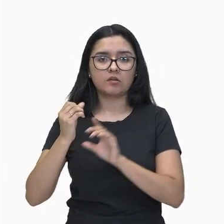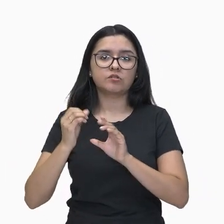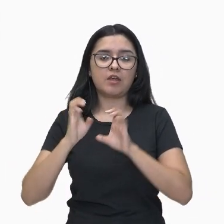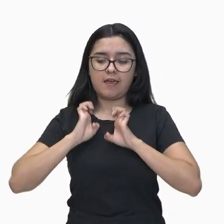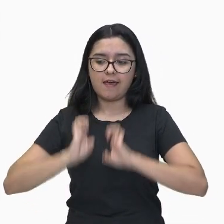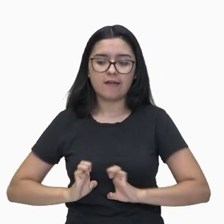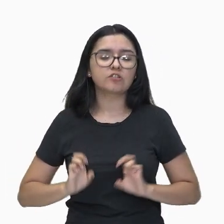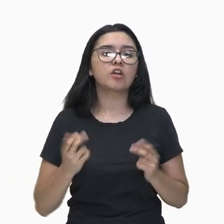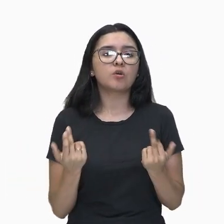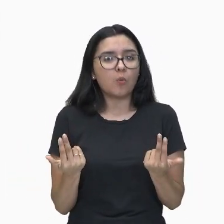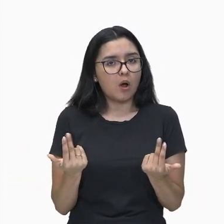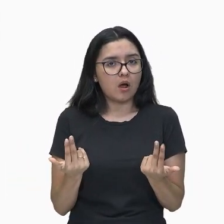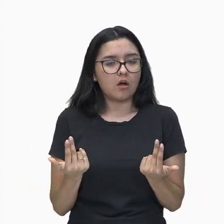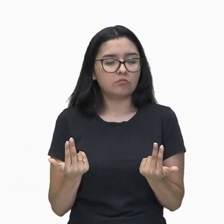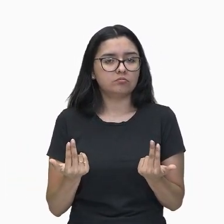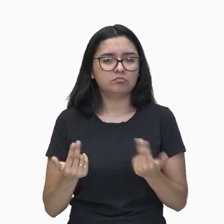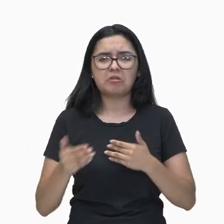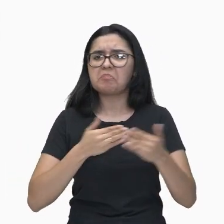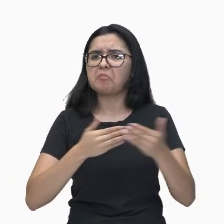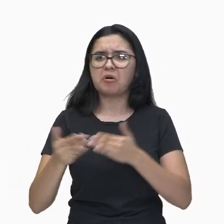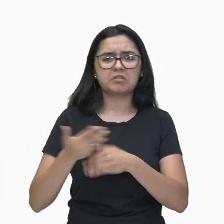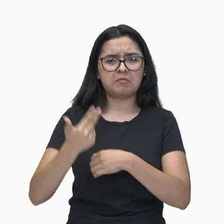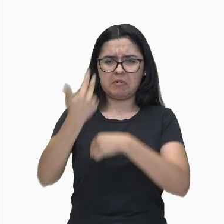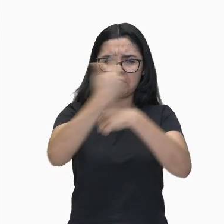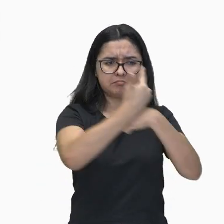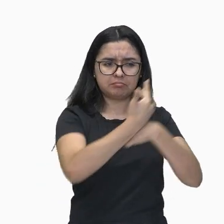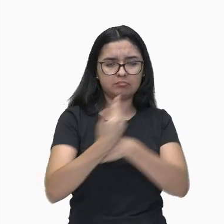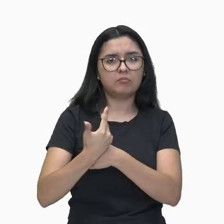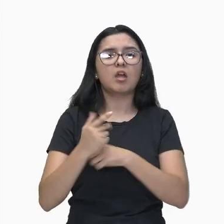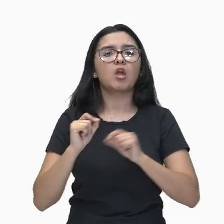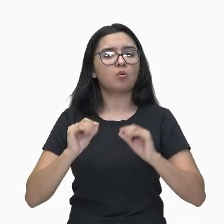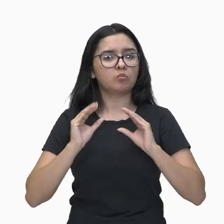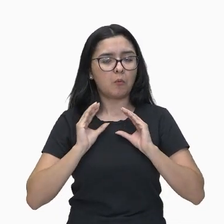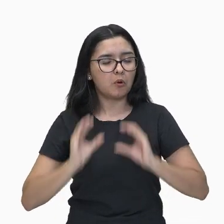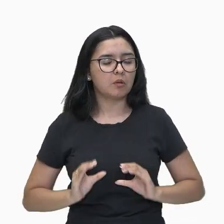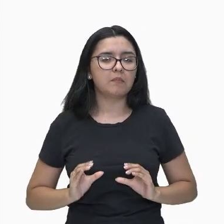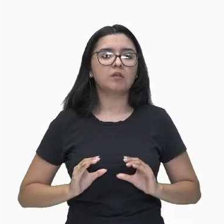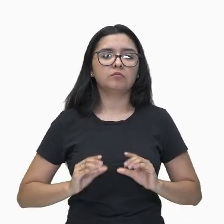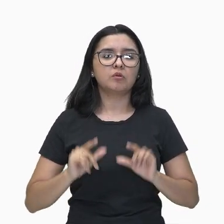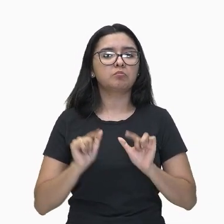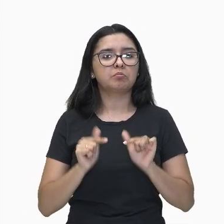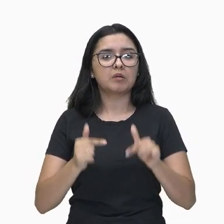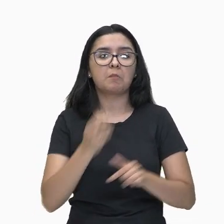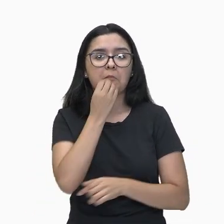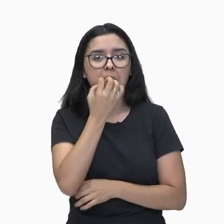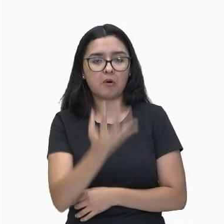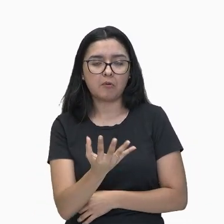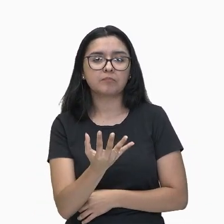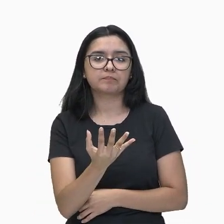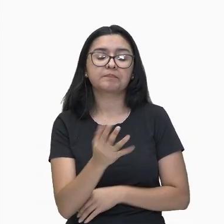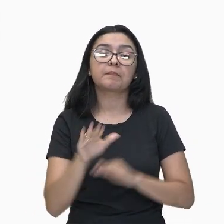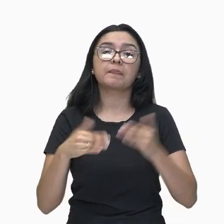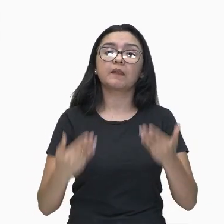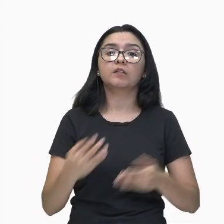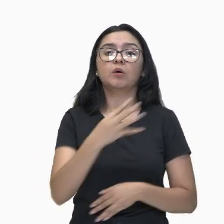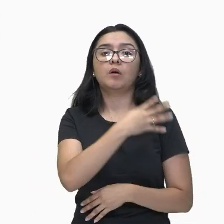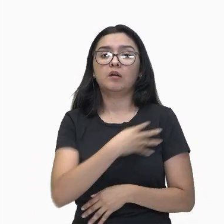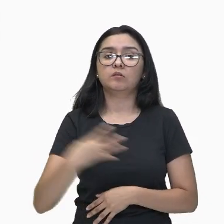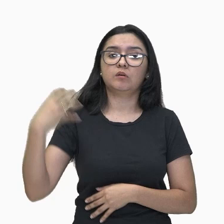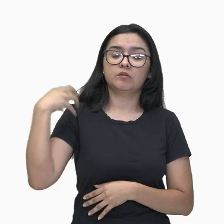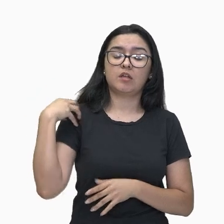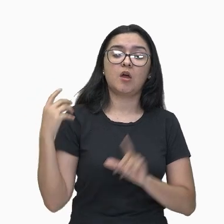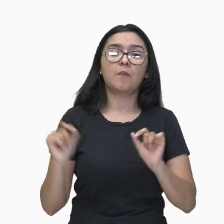assim, não importa se tem câmera me filmando, eu vou fazer sempre o bem, né? Então, o Aristóteles dizia que é uma